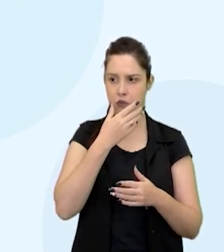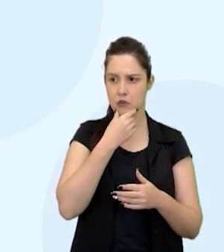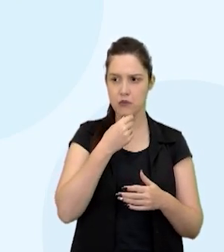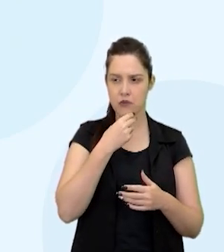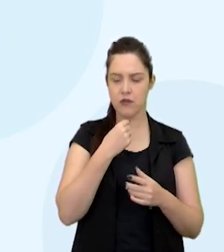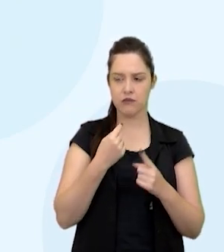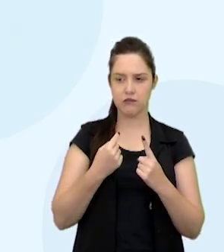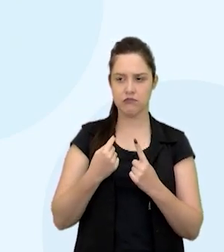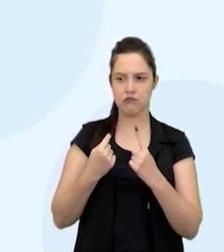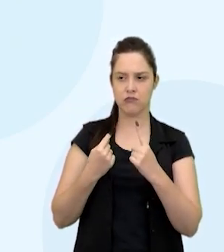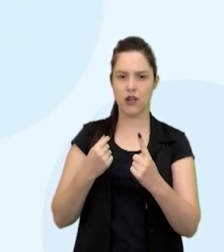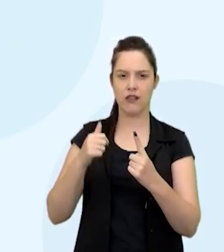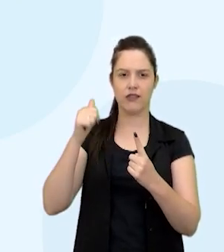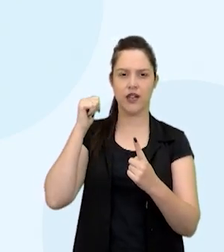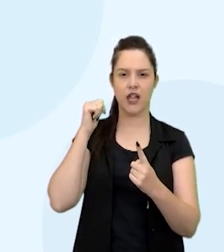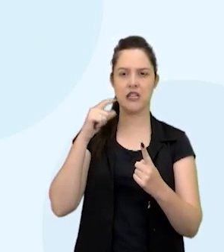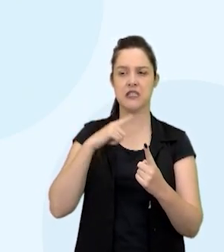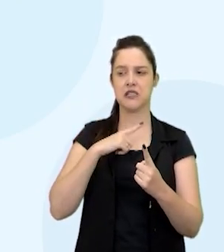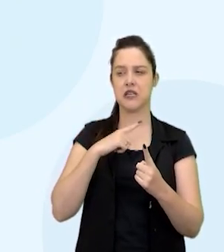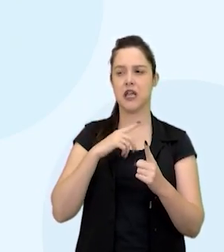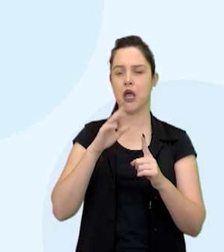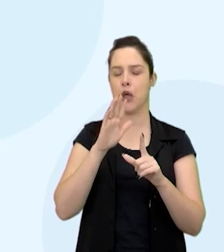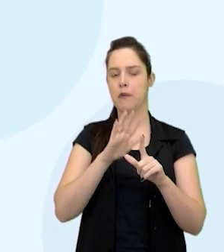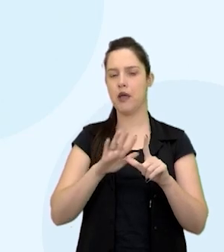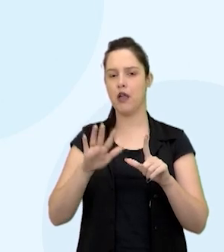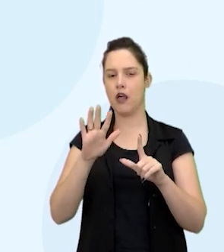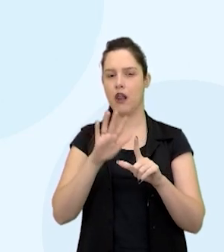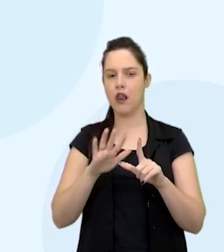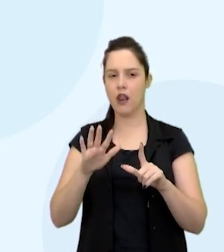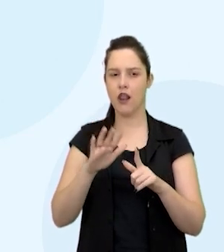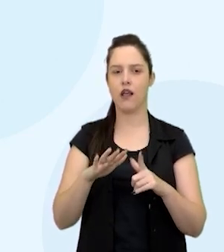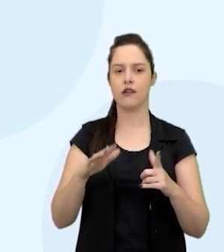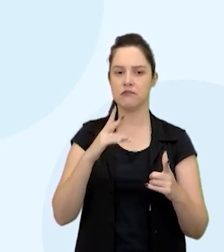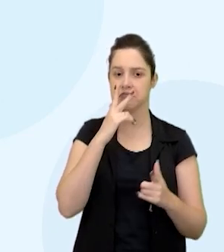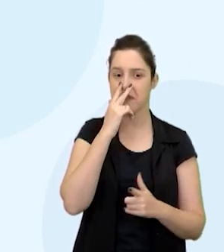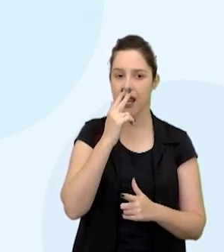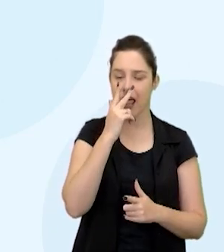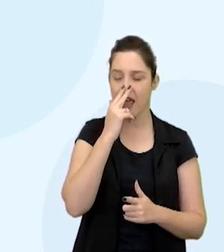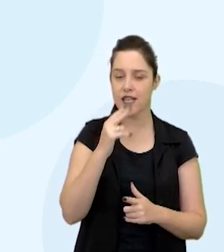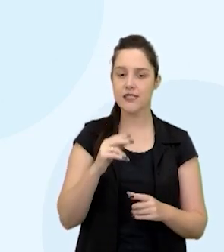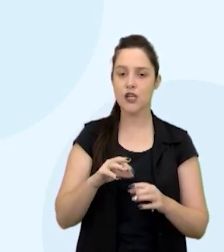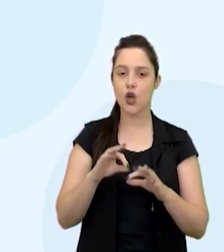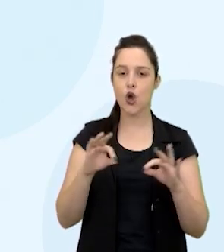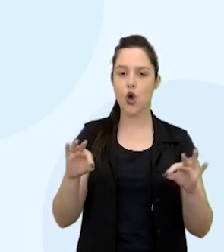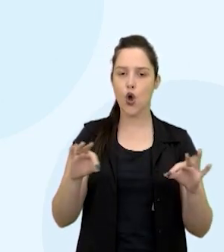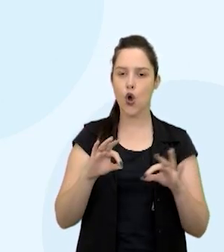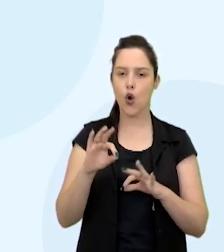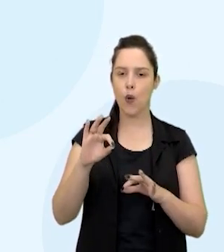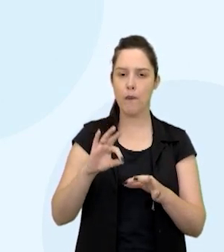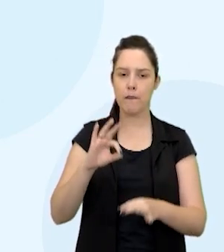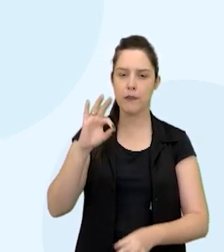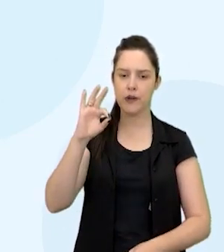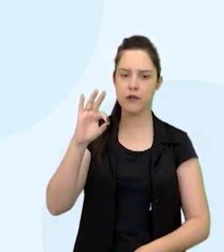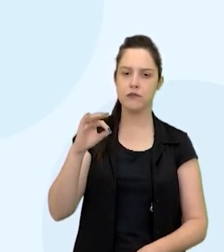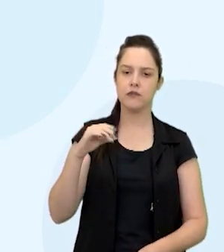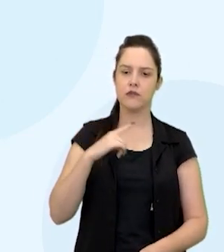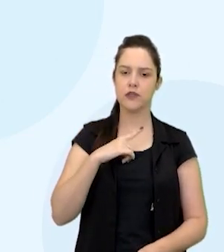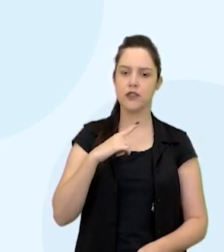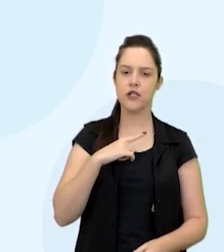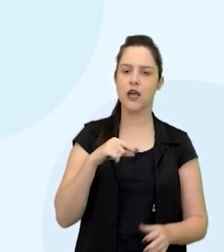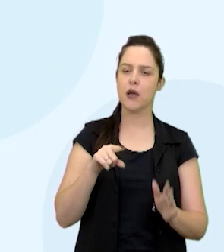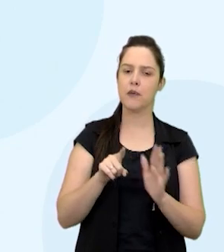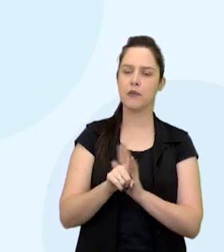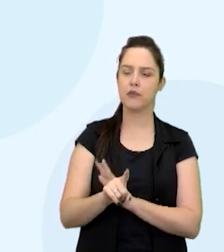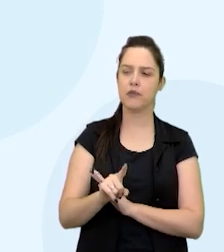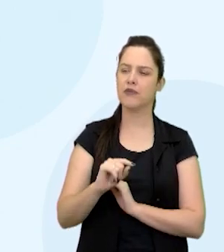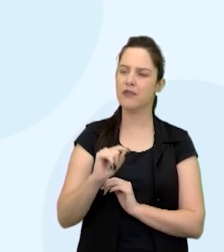tridimensionalidade, mas ele fica aí no campo do 2D, da largura e comprimento, tá certo? E a pergunta que a gente fez na aula anterior,